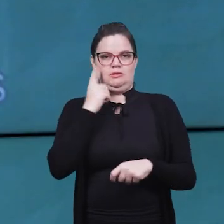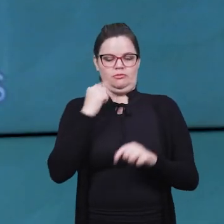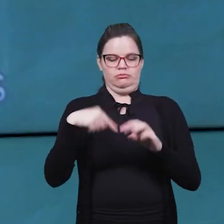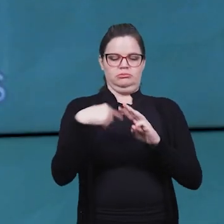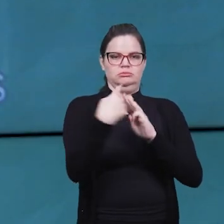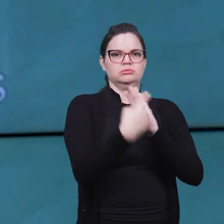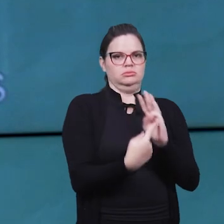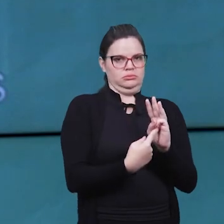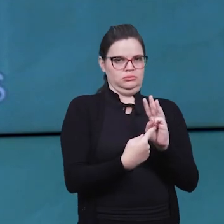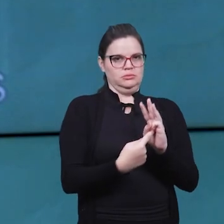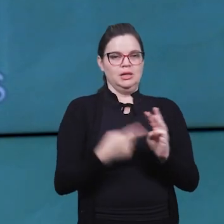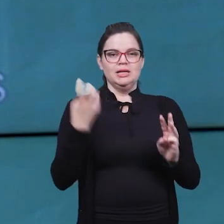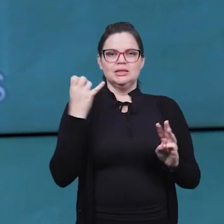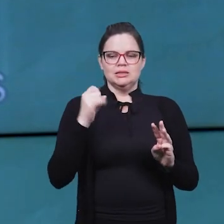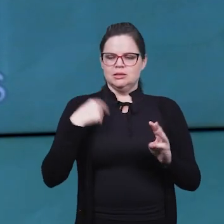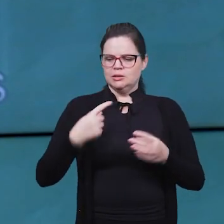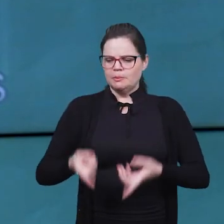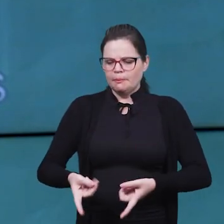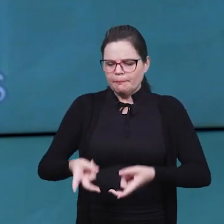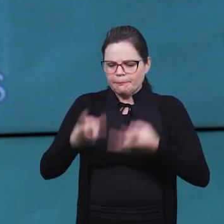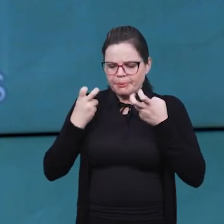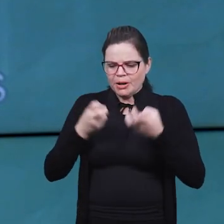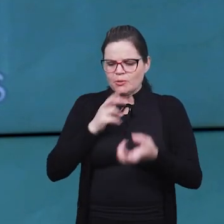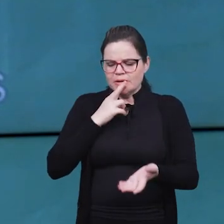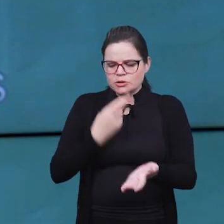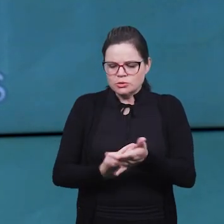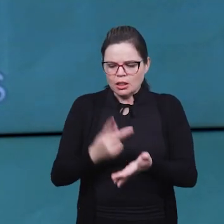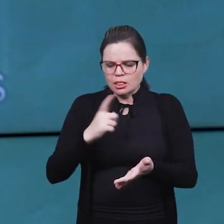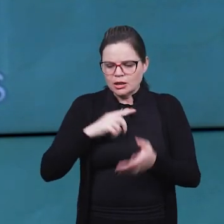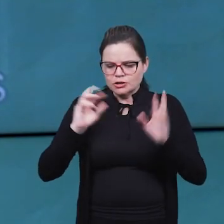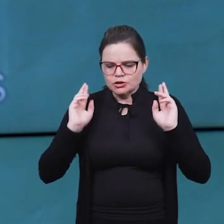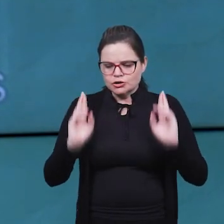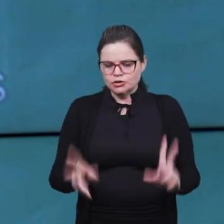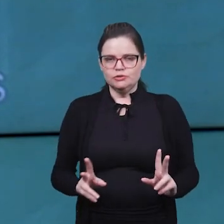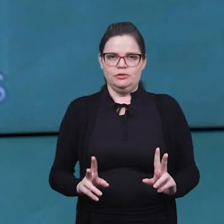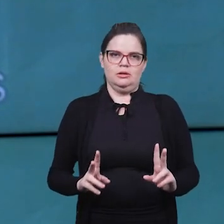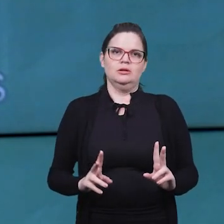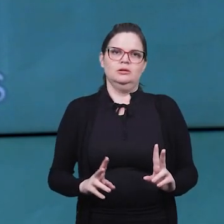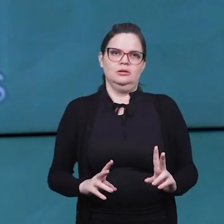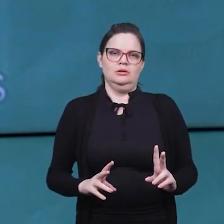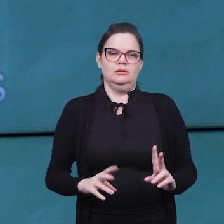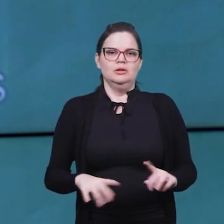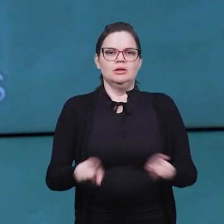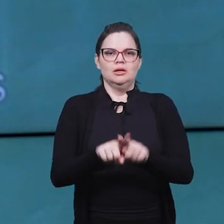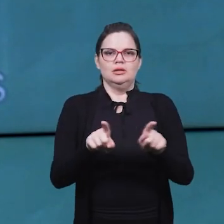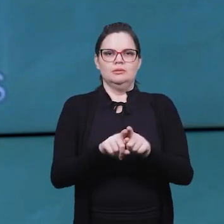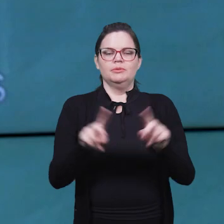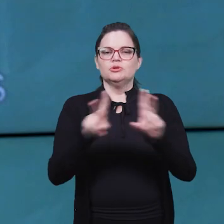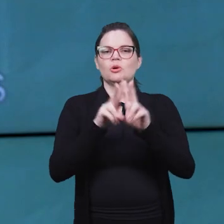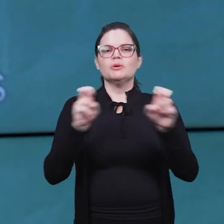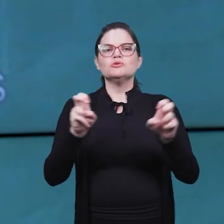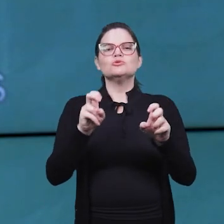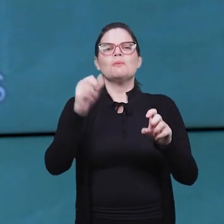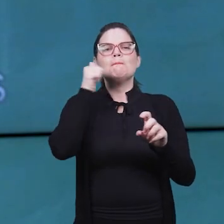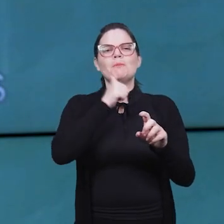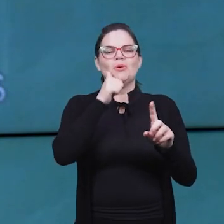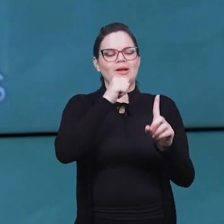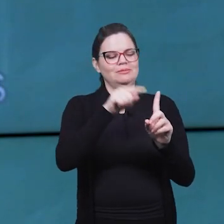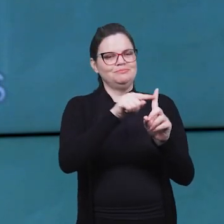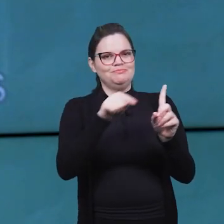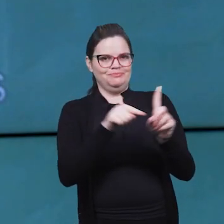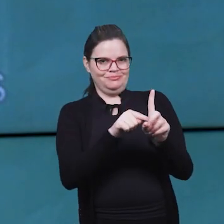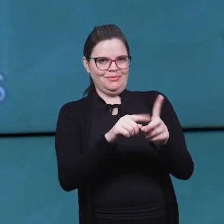tiver algum sintoma diferente além disso, em mulheres com diabetes gestacional, a indicação é que a